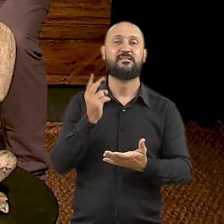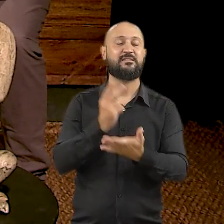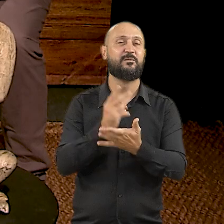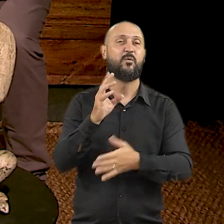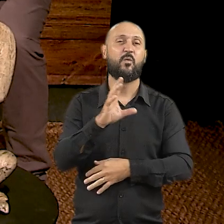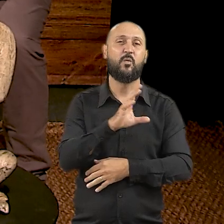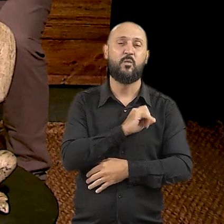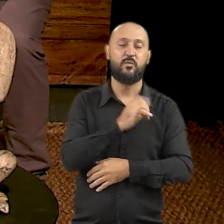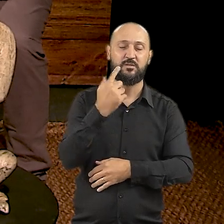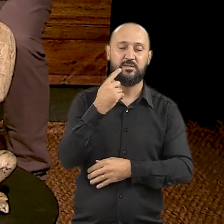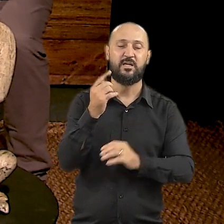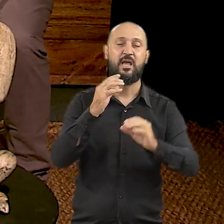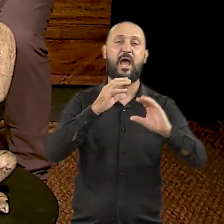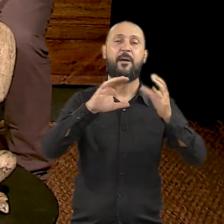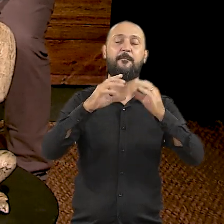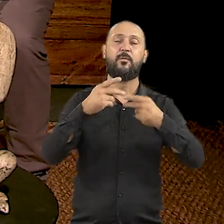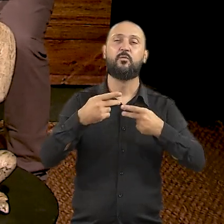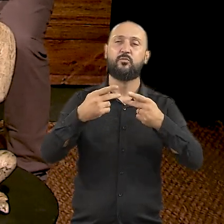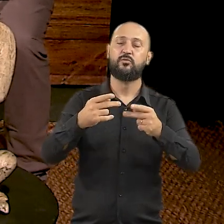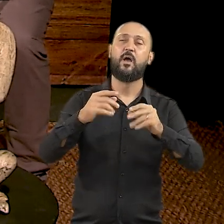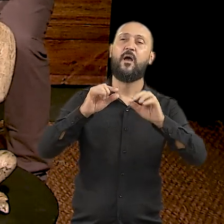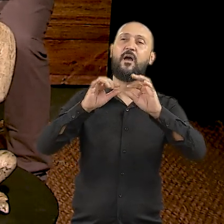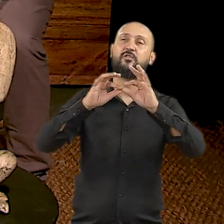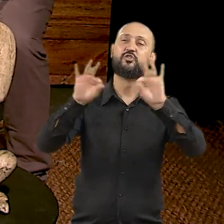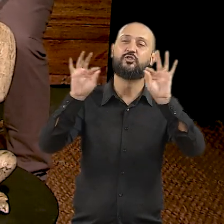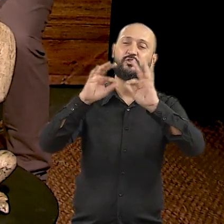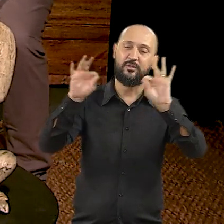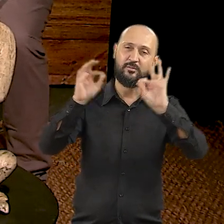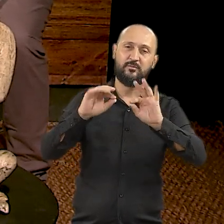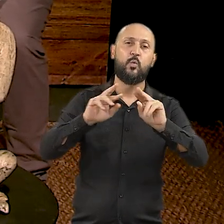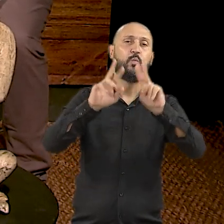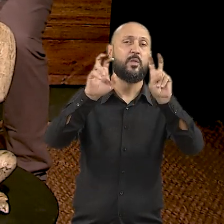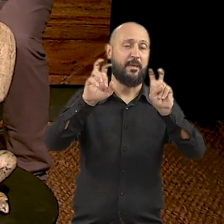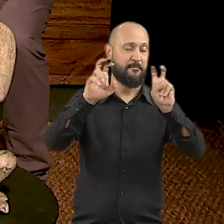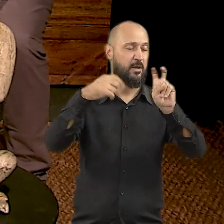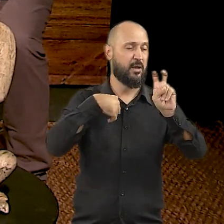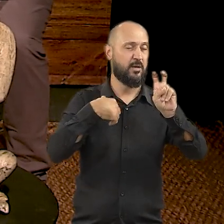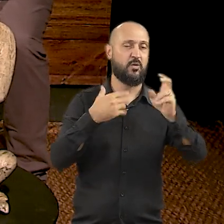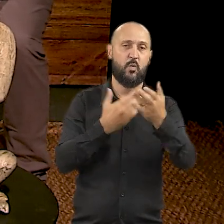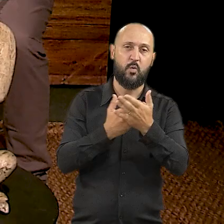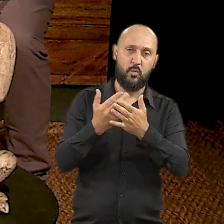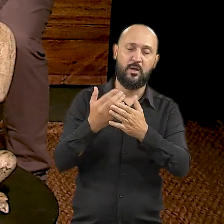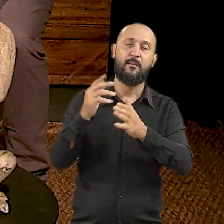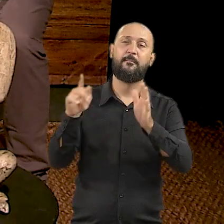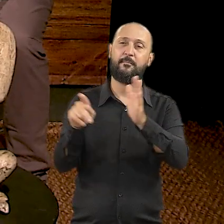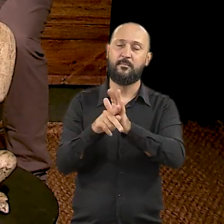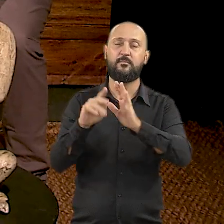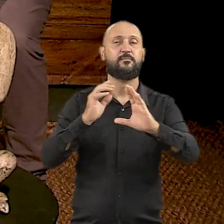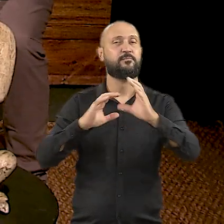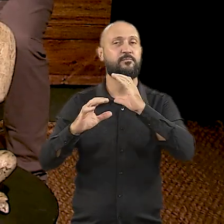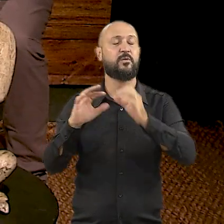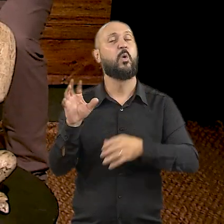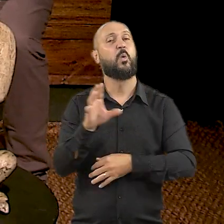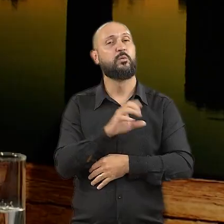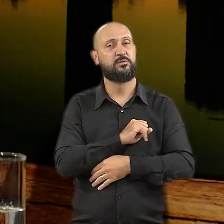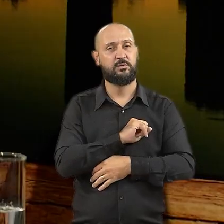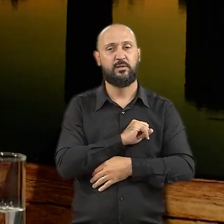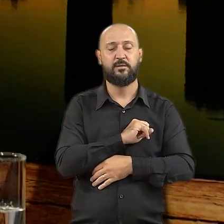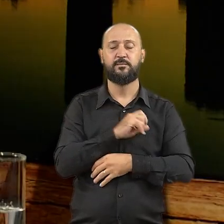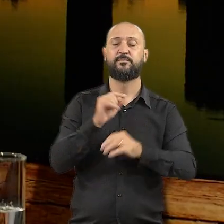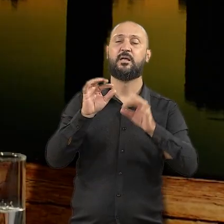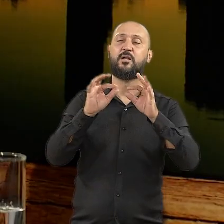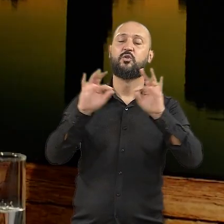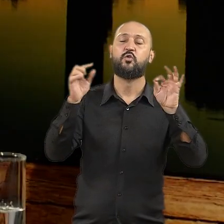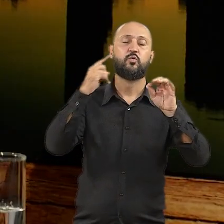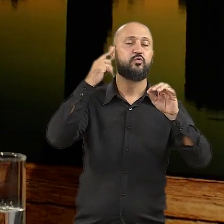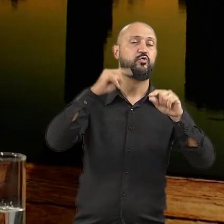Eu sempre gostei de músicas de encomenda, assim, né? De fazer jingle, por exemplo, de ter um tema para trabalhar. Já é uma coisa da comunicação. Né? Eu sempre